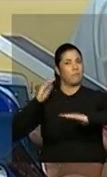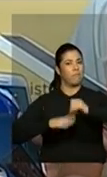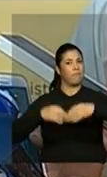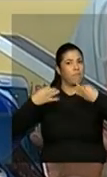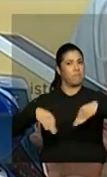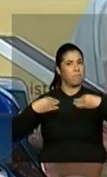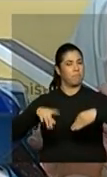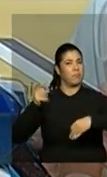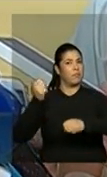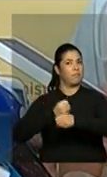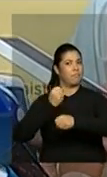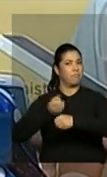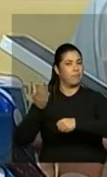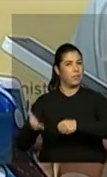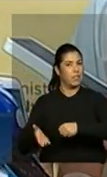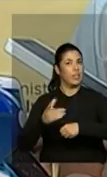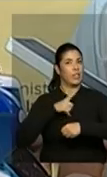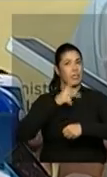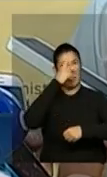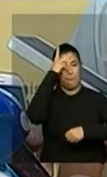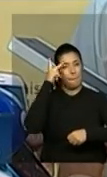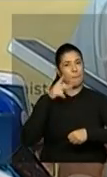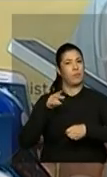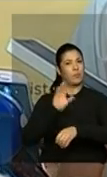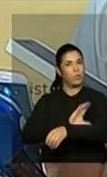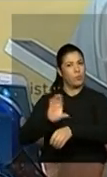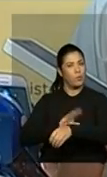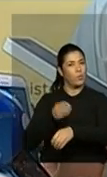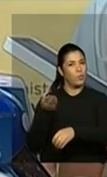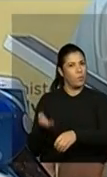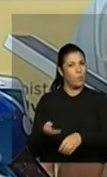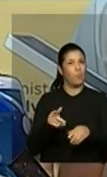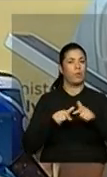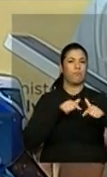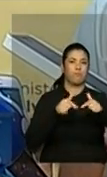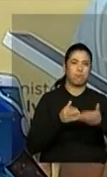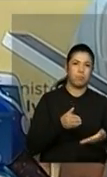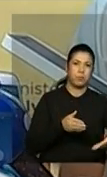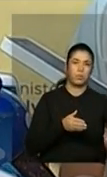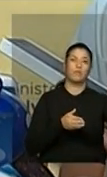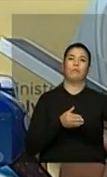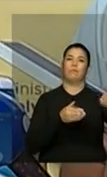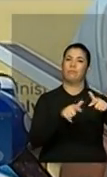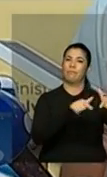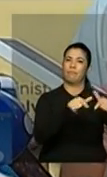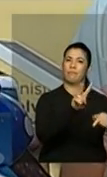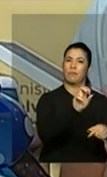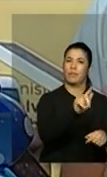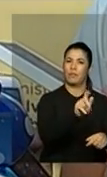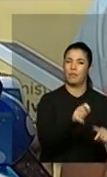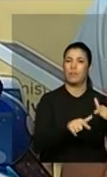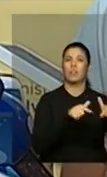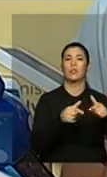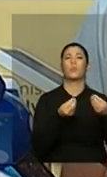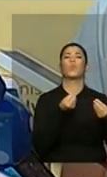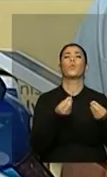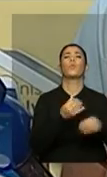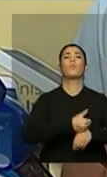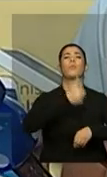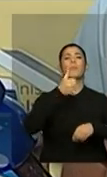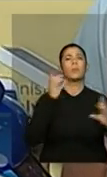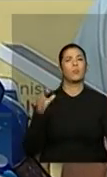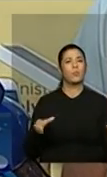você está tendo trabalhadores se qualificando. Como melhorar esse encontro, né? Essa eu acho que é uma das